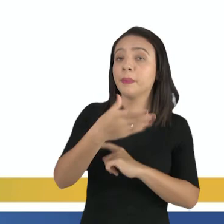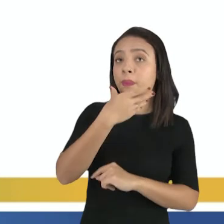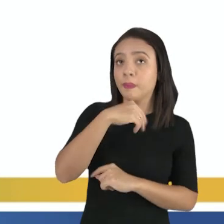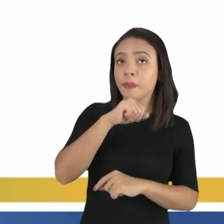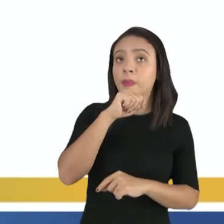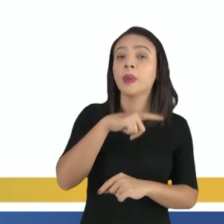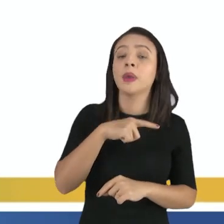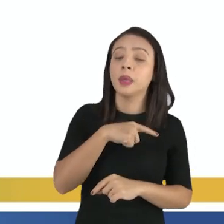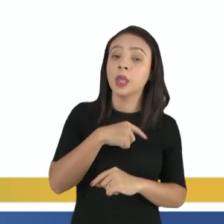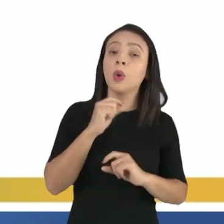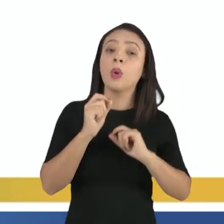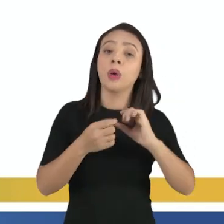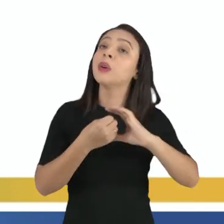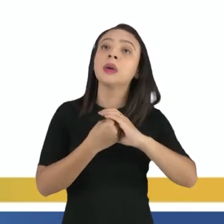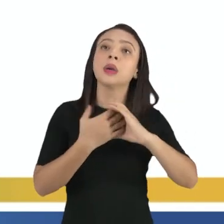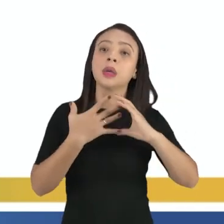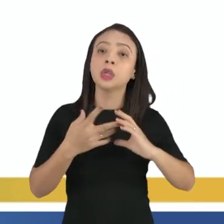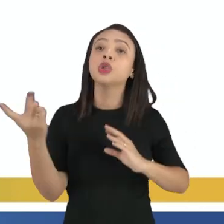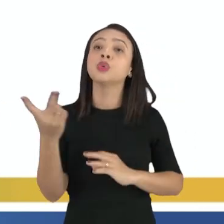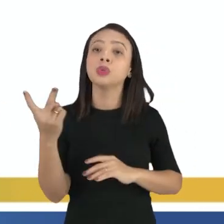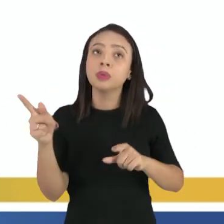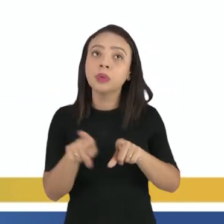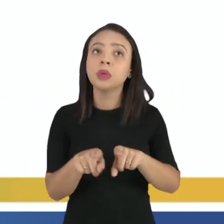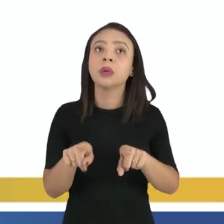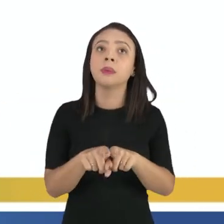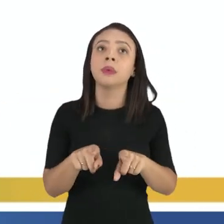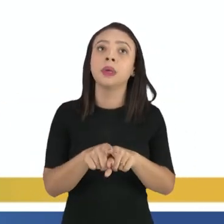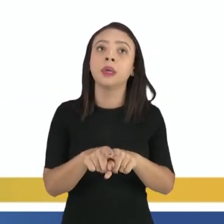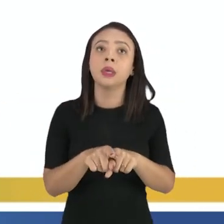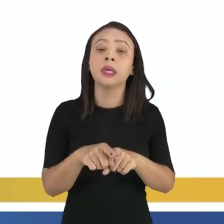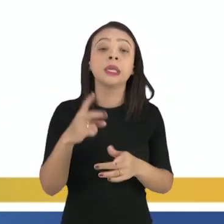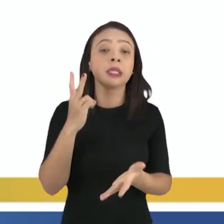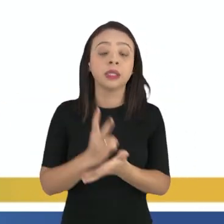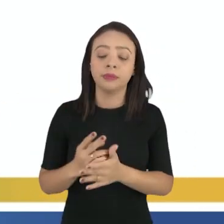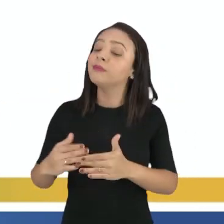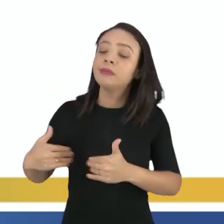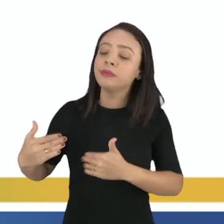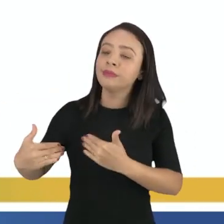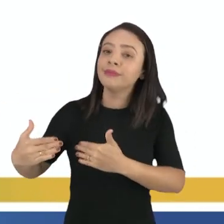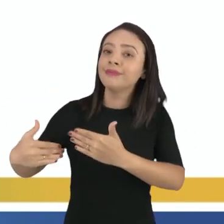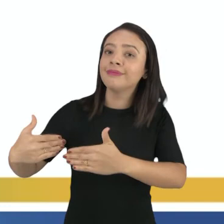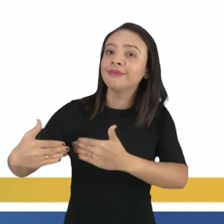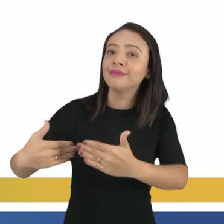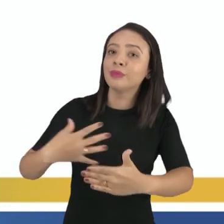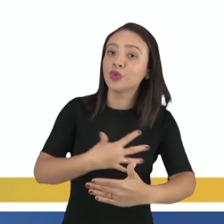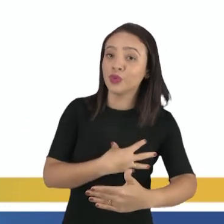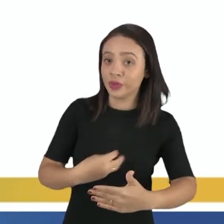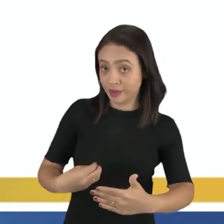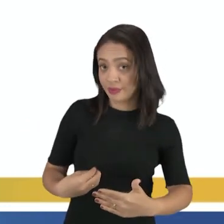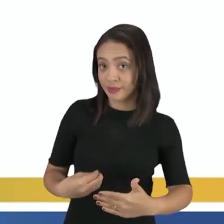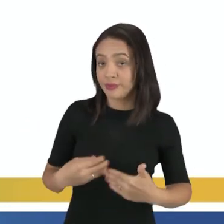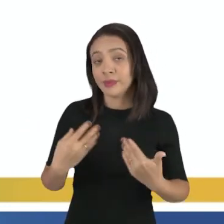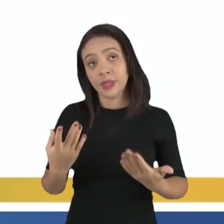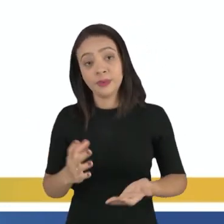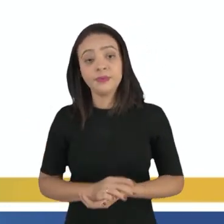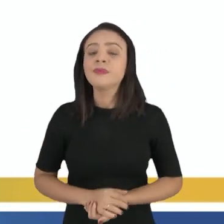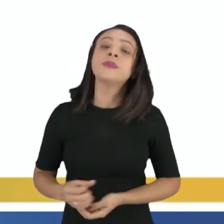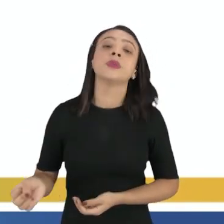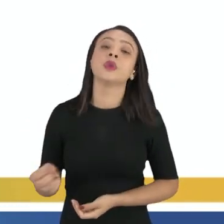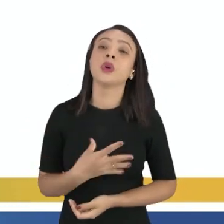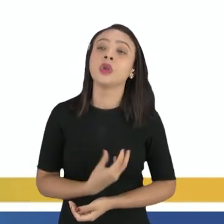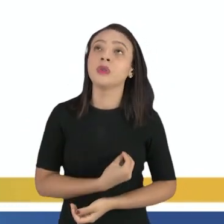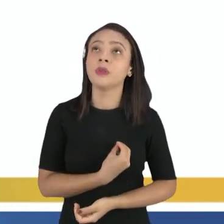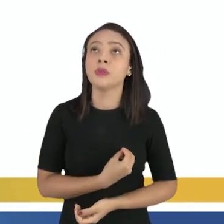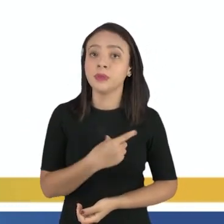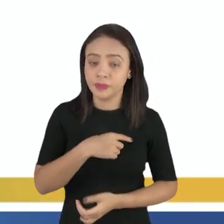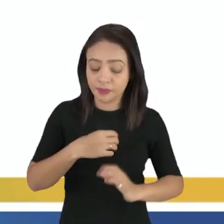e características tanto do pai quanto da mãe que são passadas por gerações. Ou seja, então o novo organismo ele